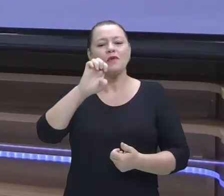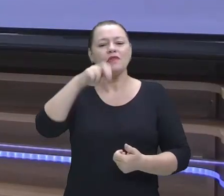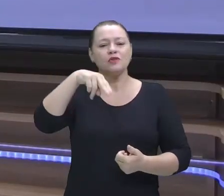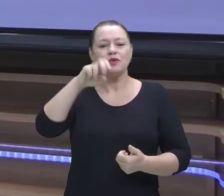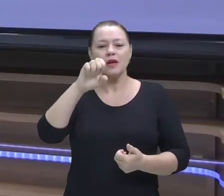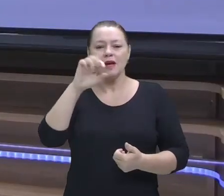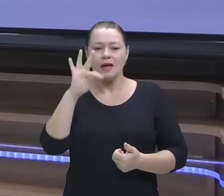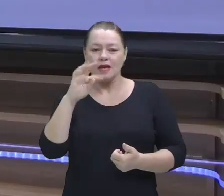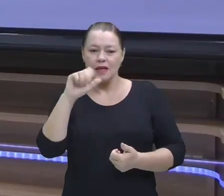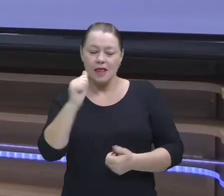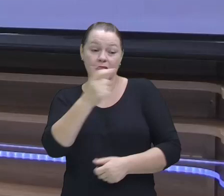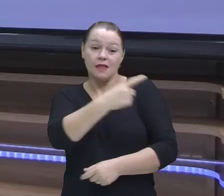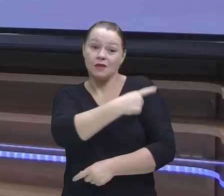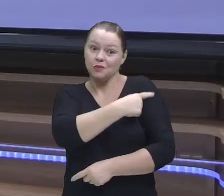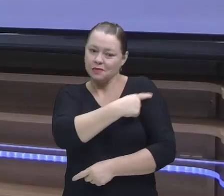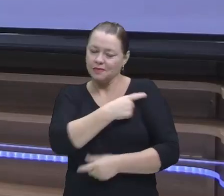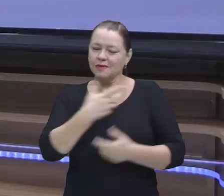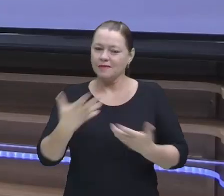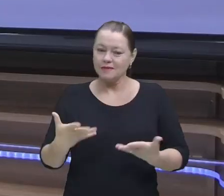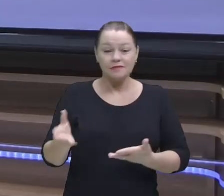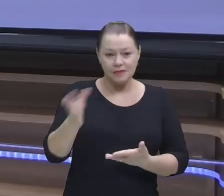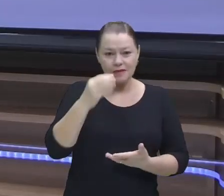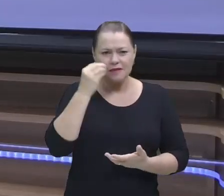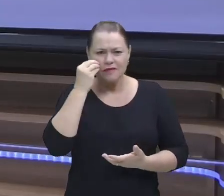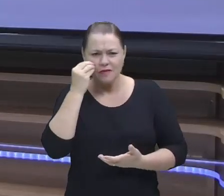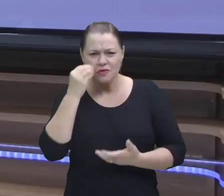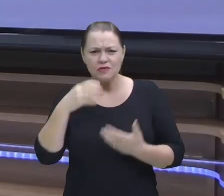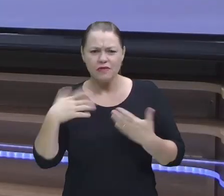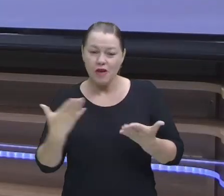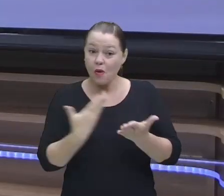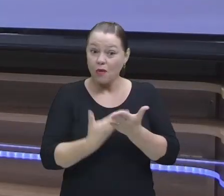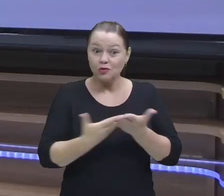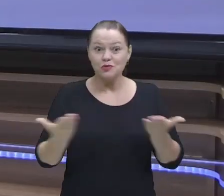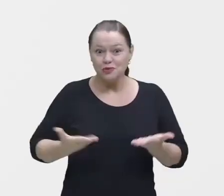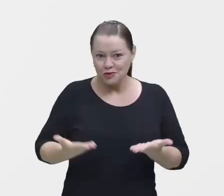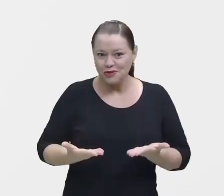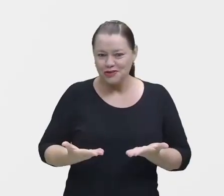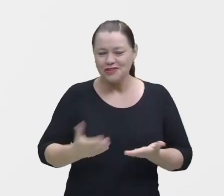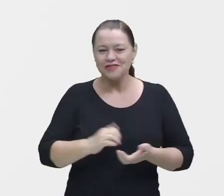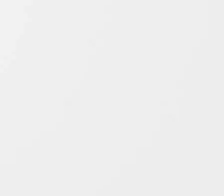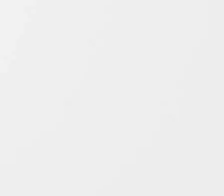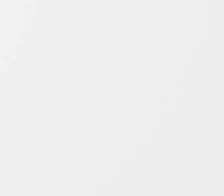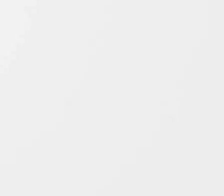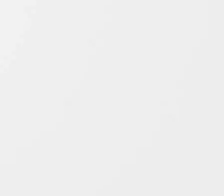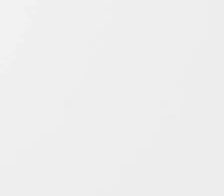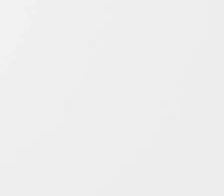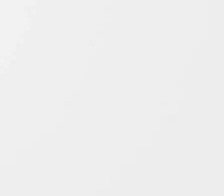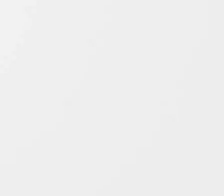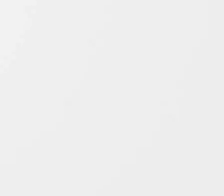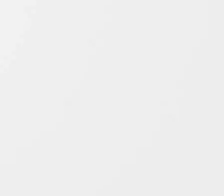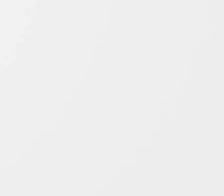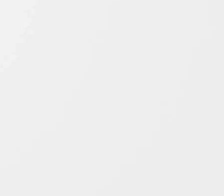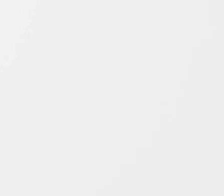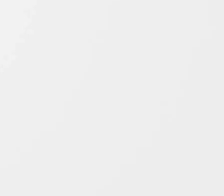Barbosa, do primeiro ano. Vamos ver qual é a nossa aula de hoje? Vem comigo!